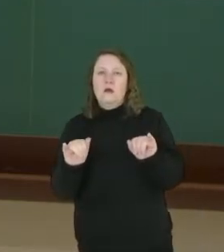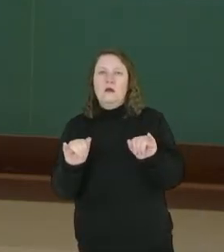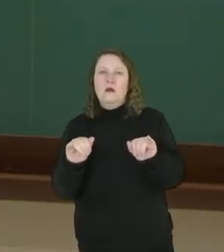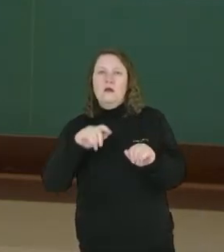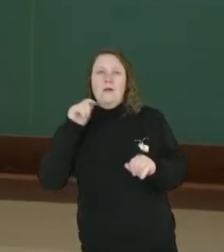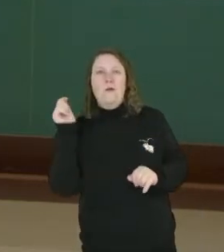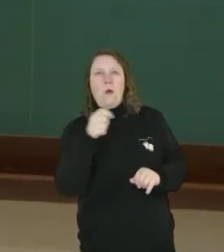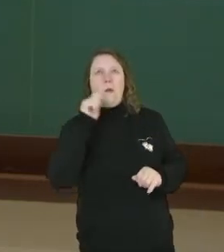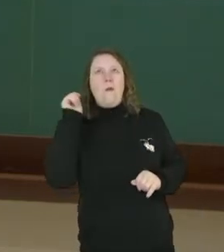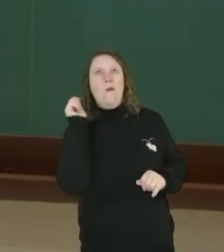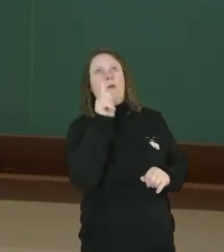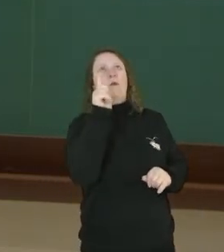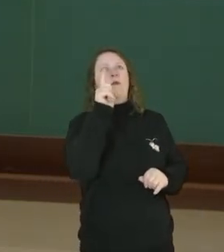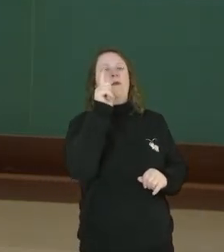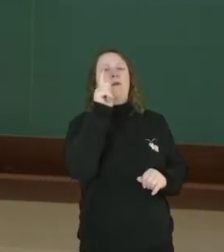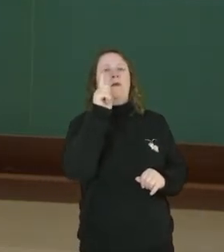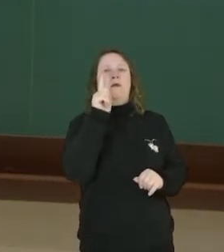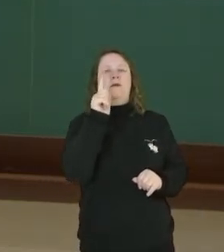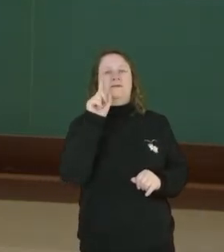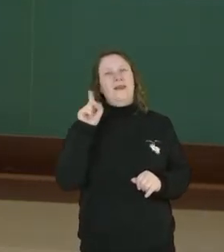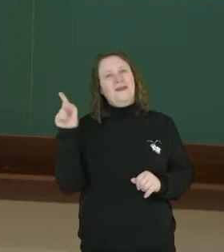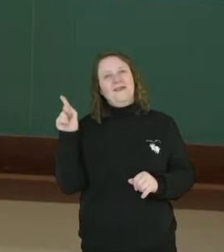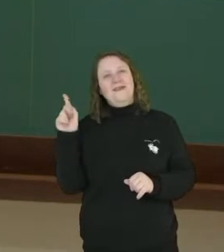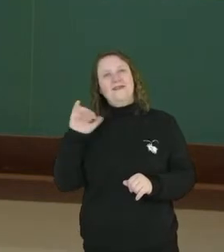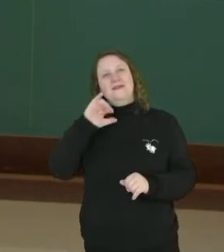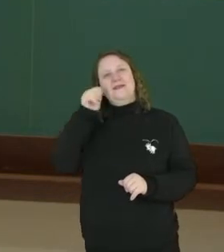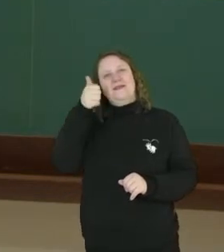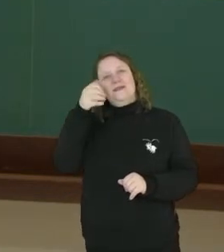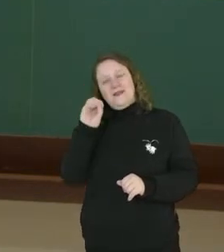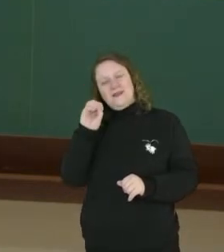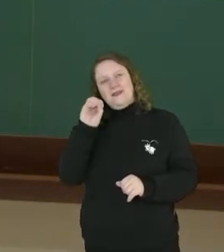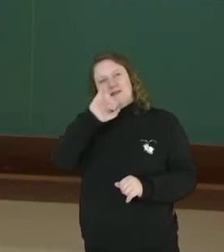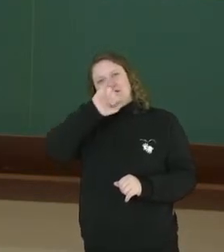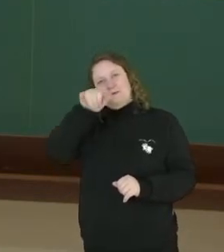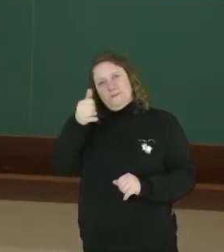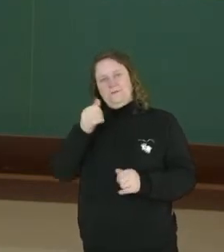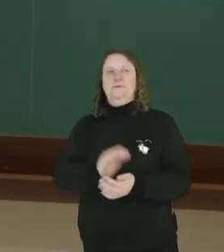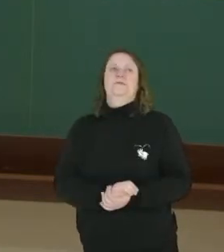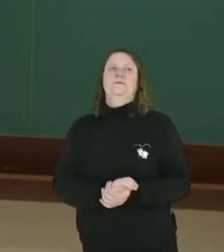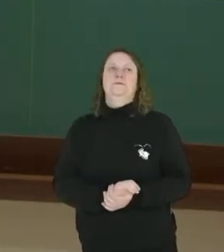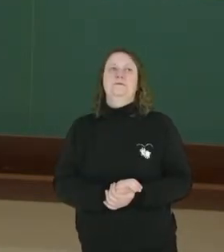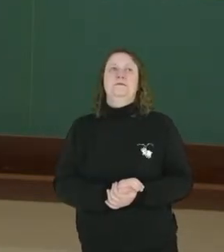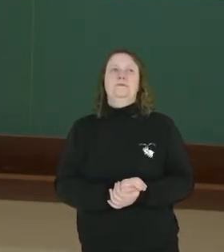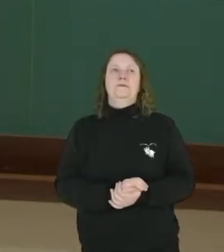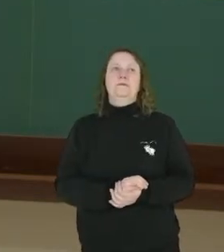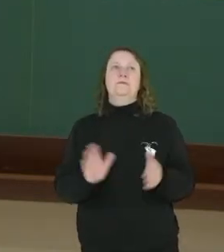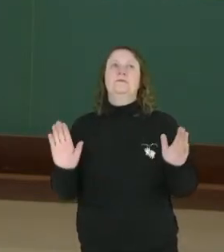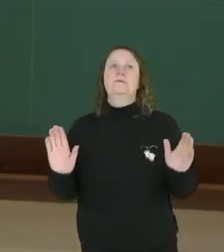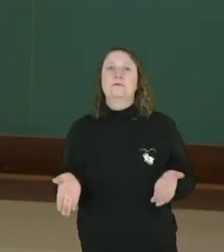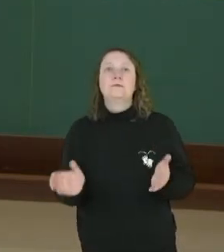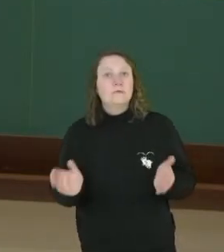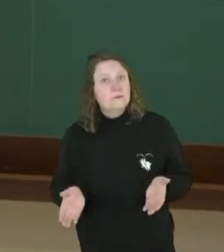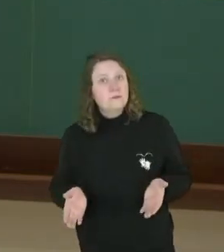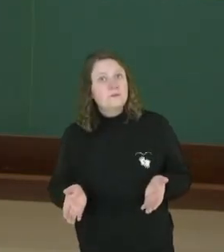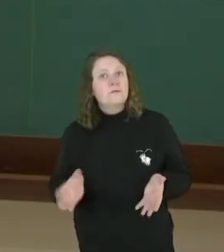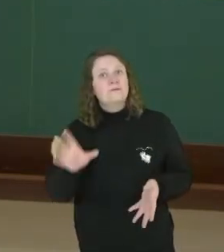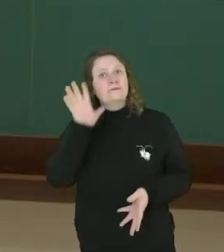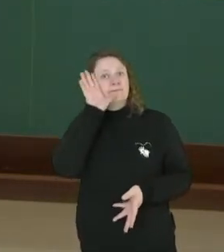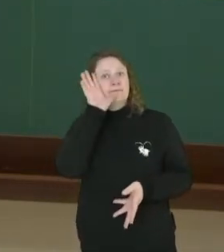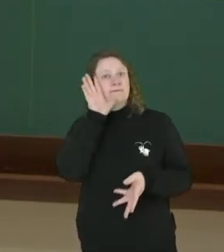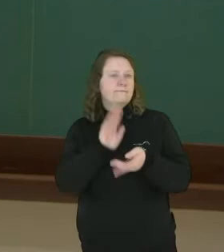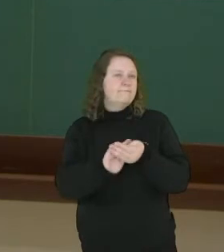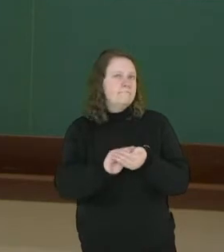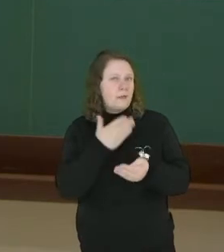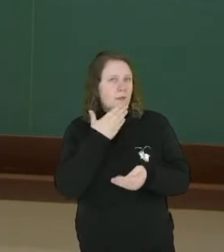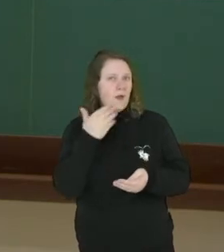dardo é de 10 Joule. Ok? Bem, para a gente poder entender mais um pouquinho aqui, eu vou